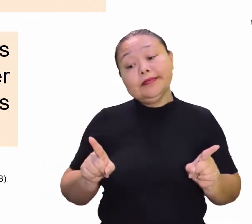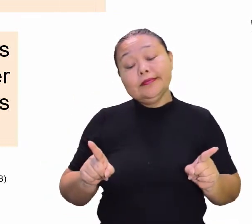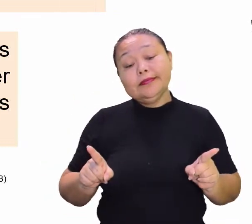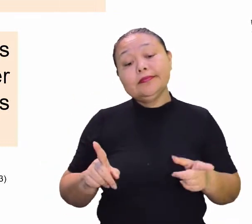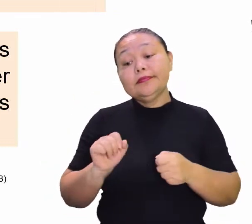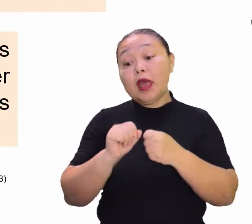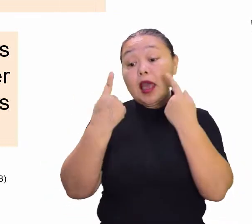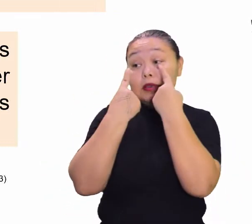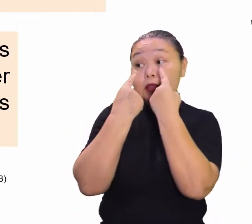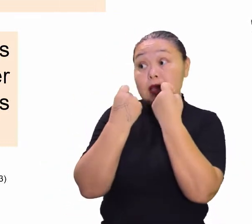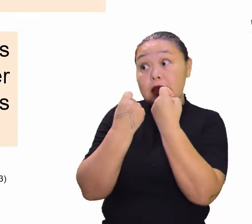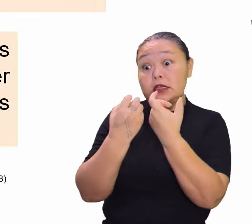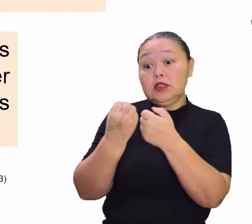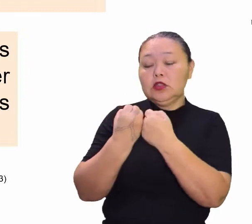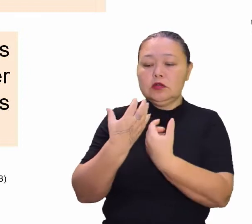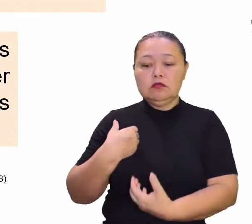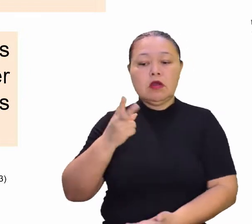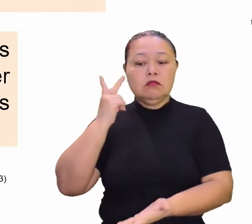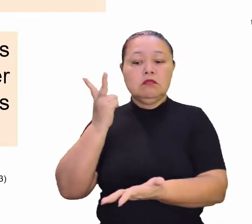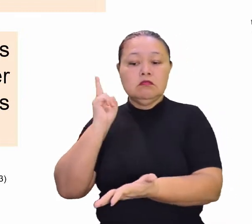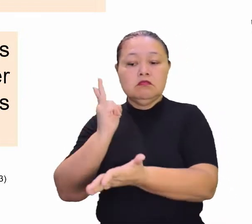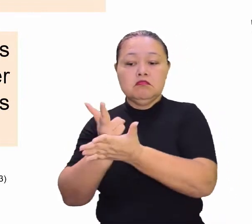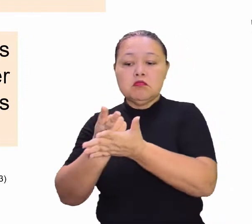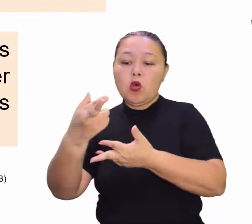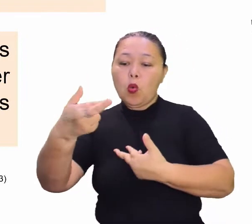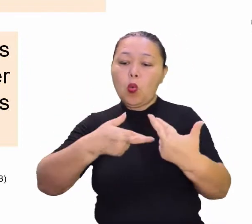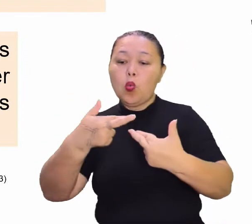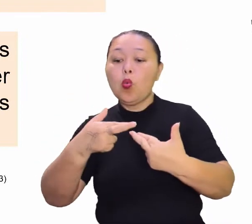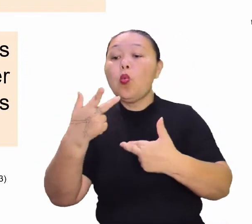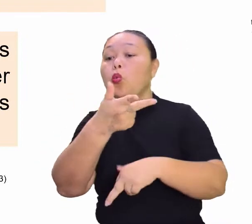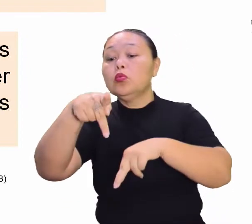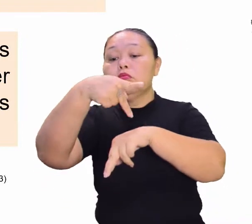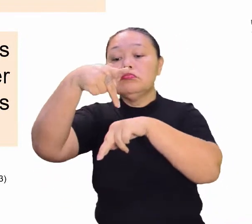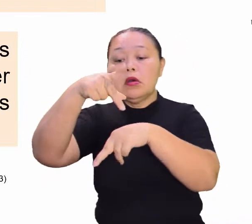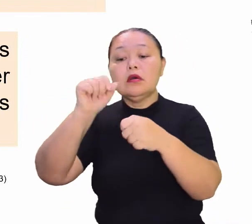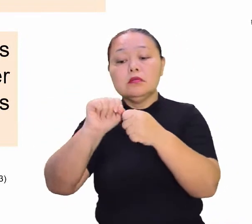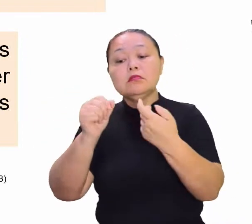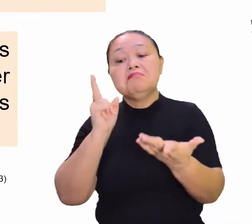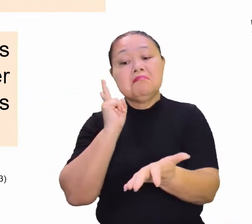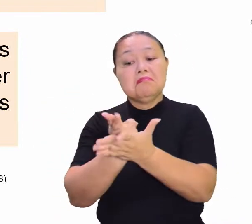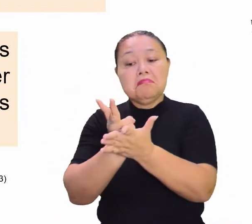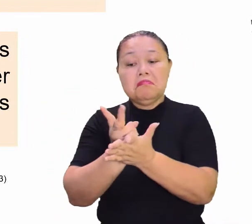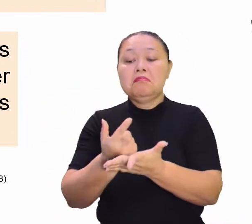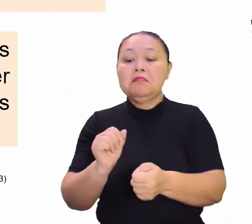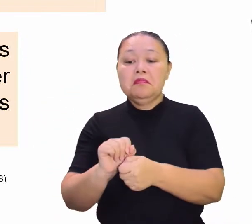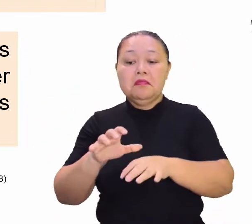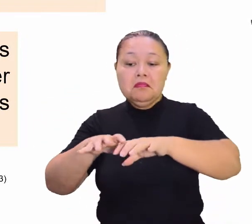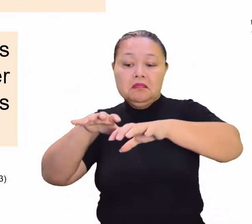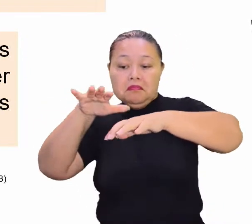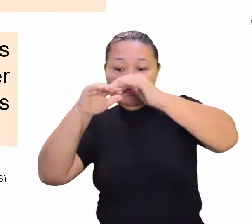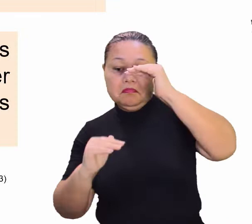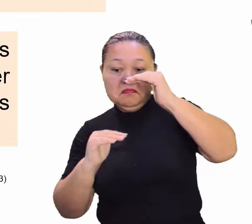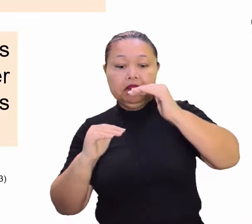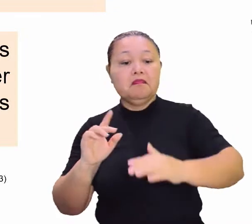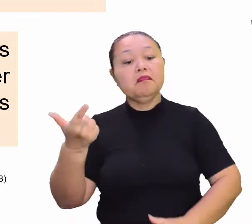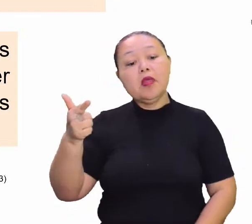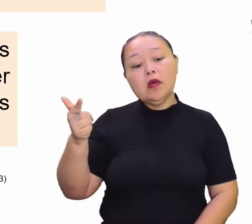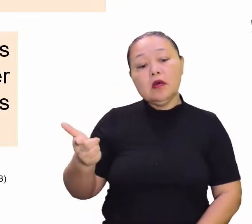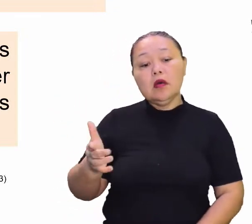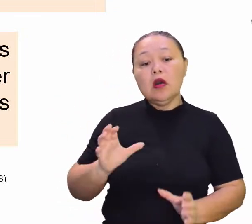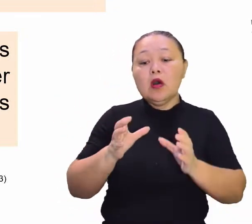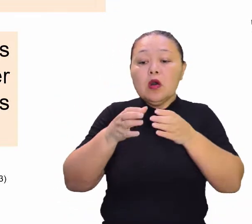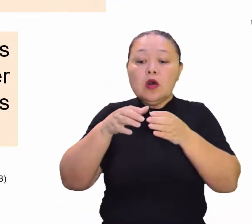próprios interesses, decide manter relações com alguns países do mundo. E nós temos aí também outra situação, que as